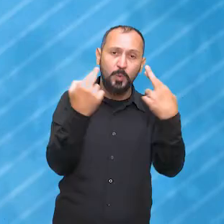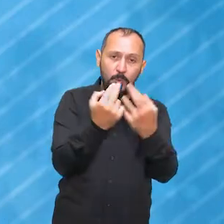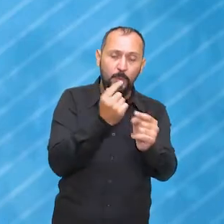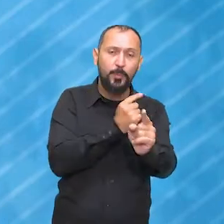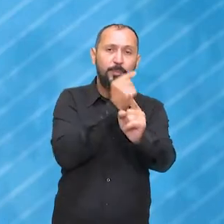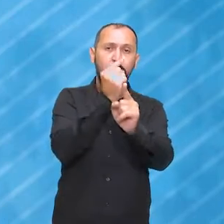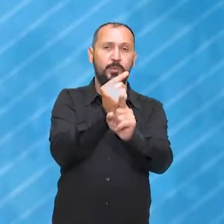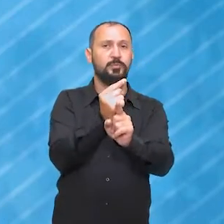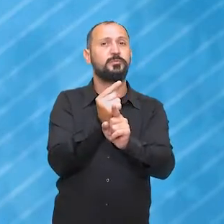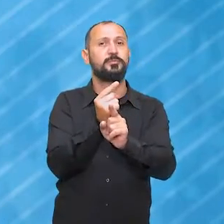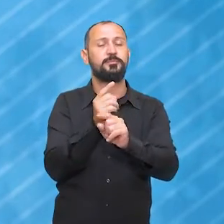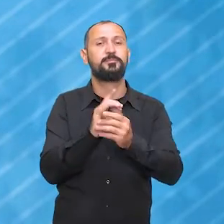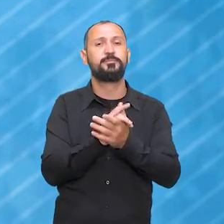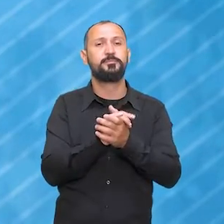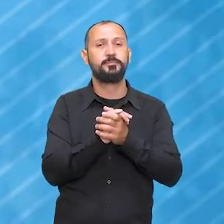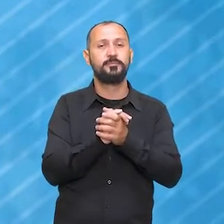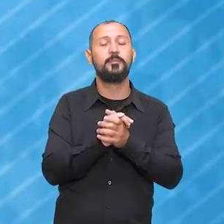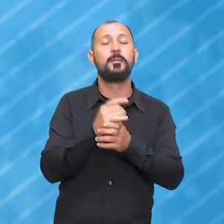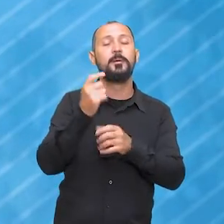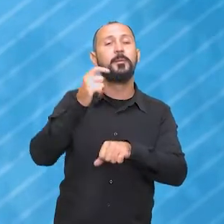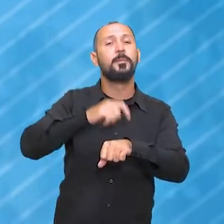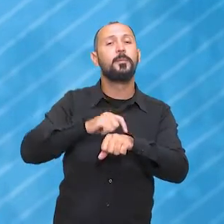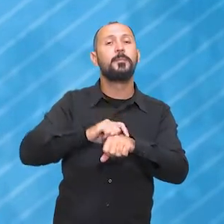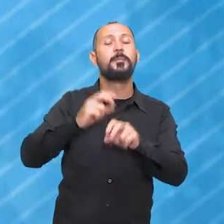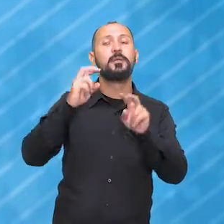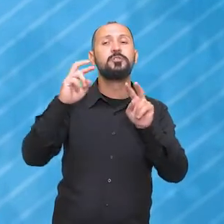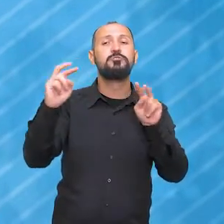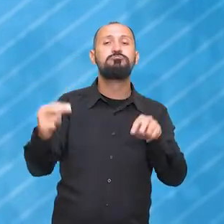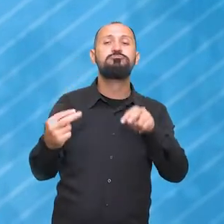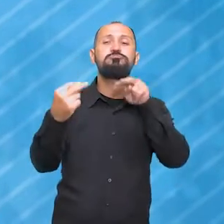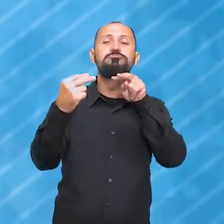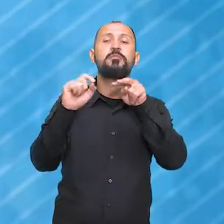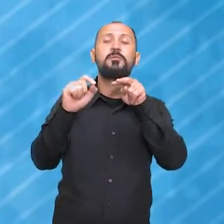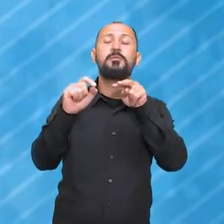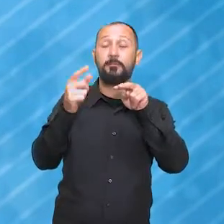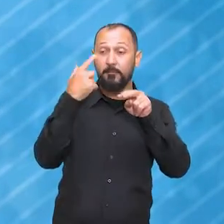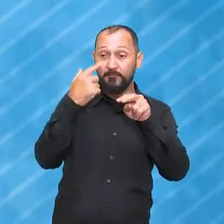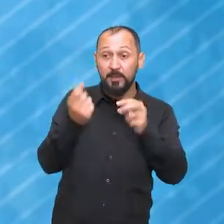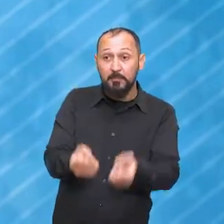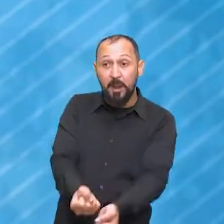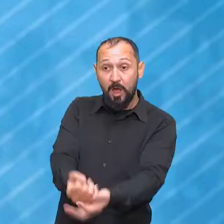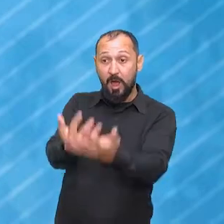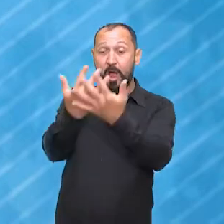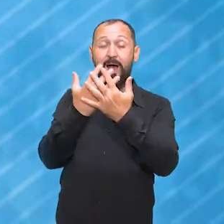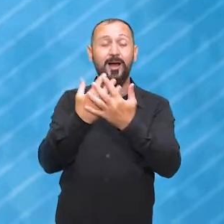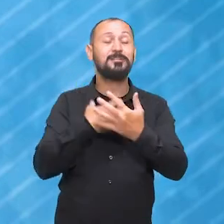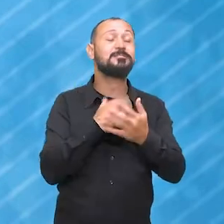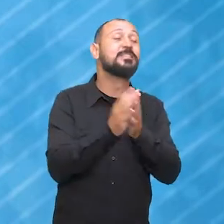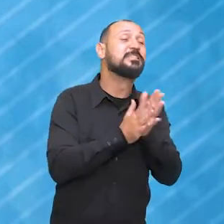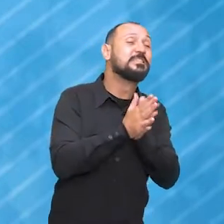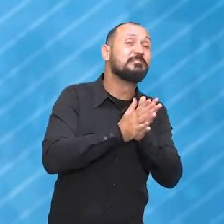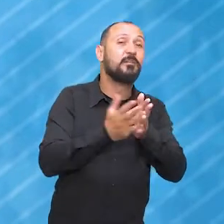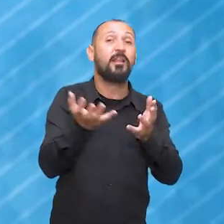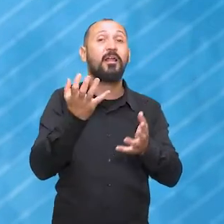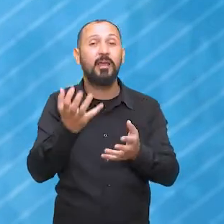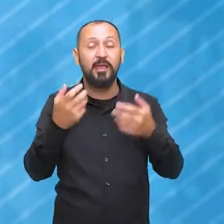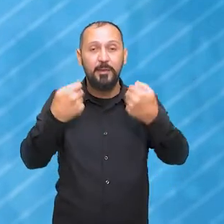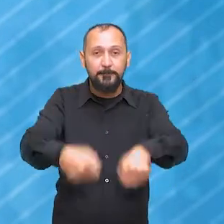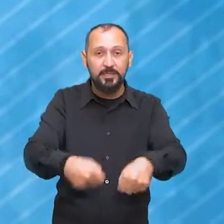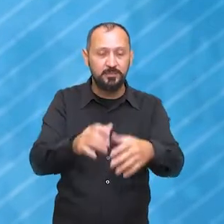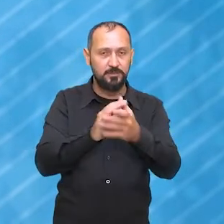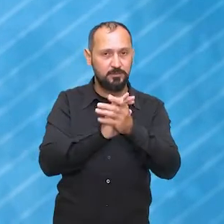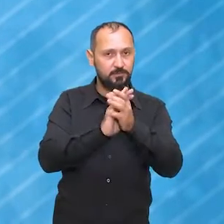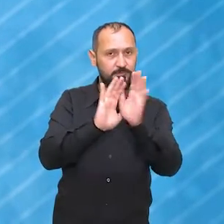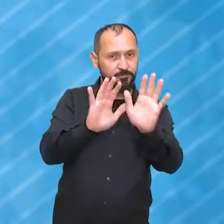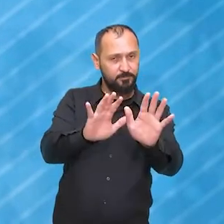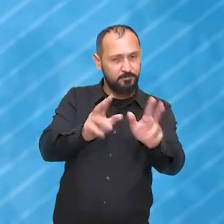nossos encontros e para a gente também ouvir, né, quais são os anseios dessas mulheres, o que elas querem. E,